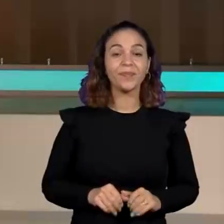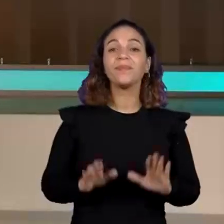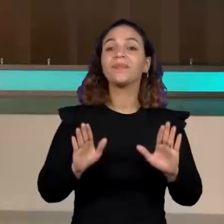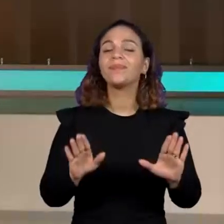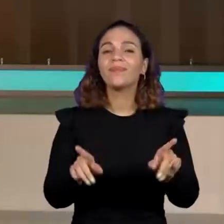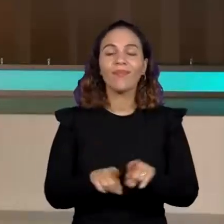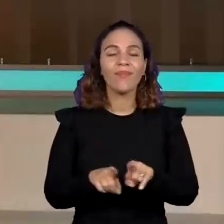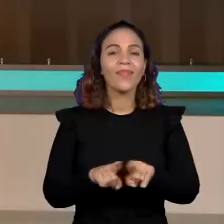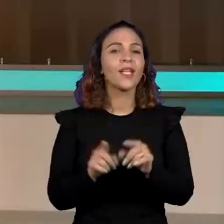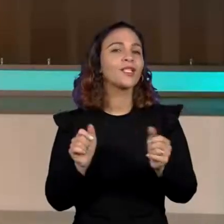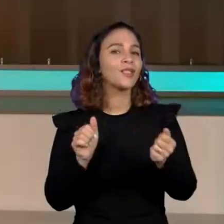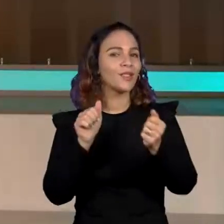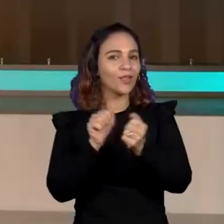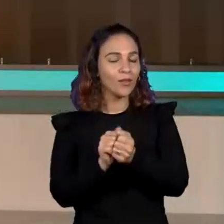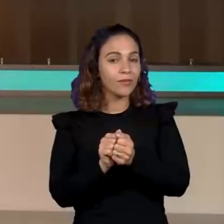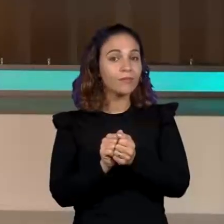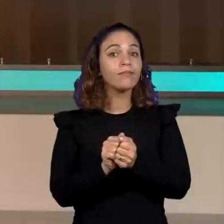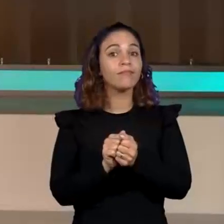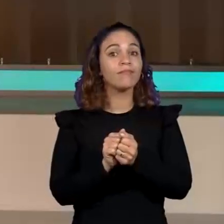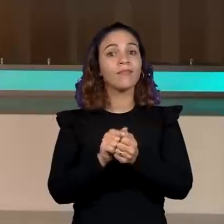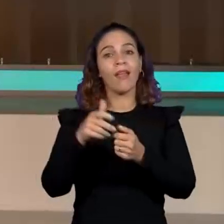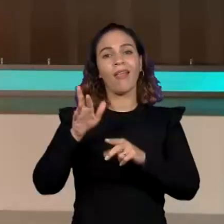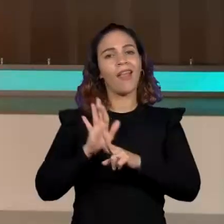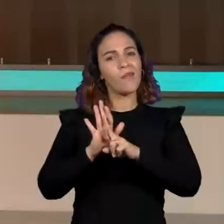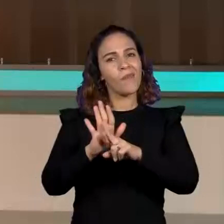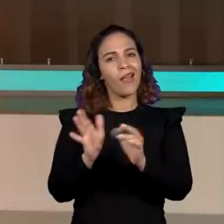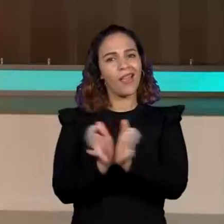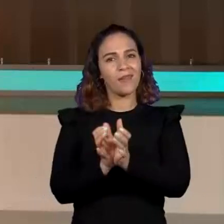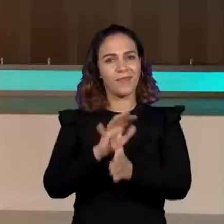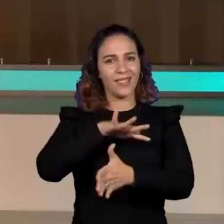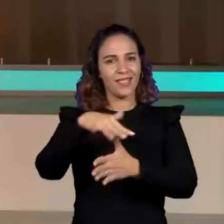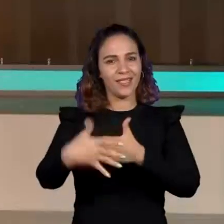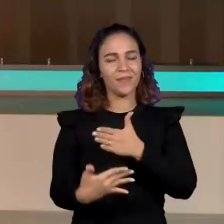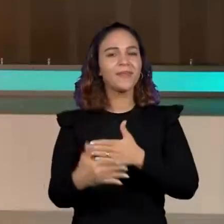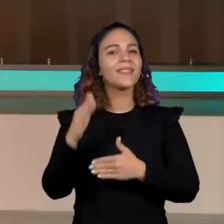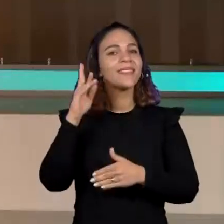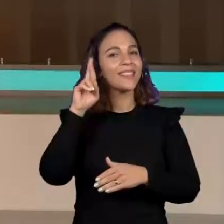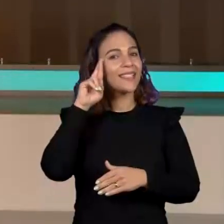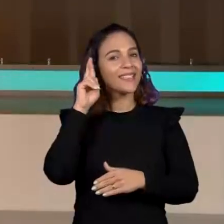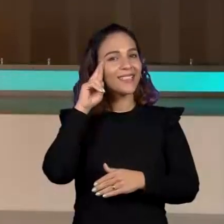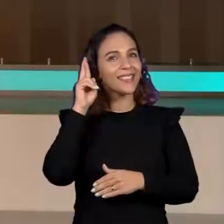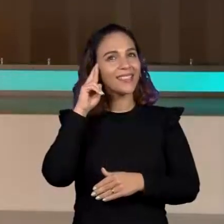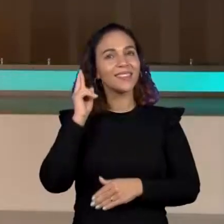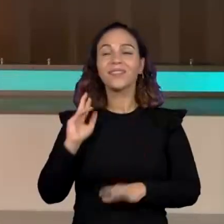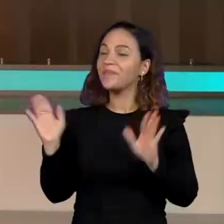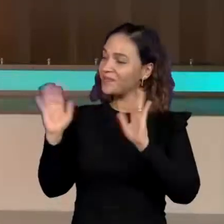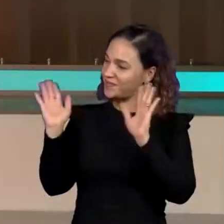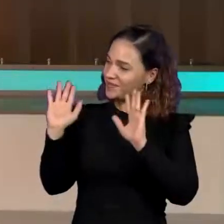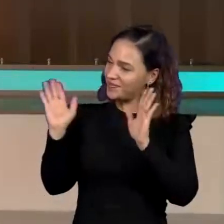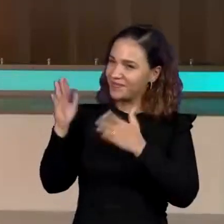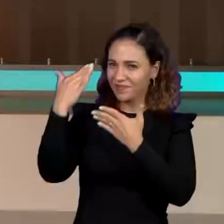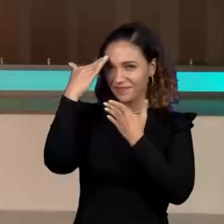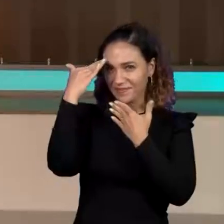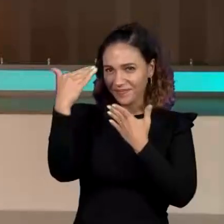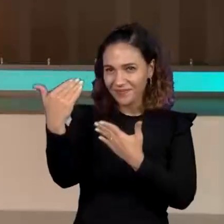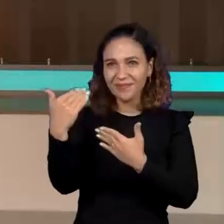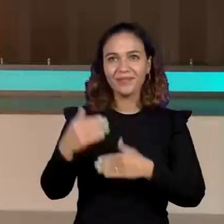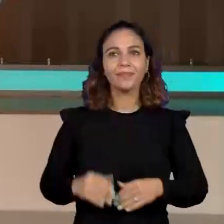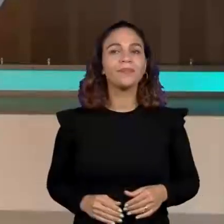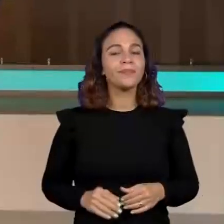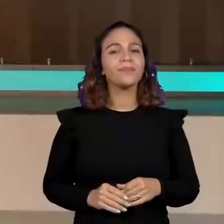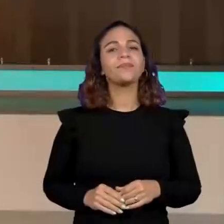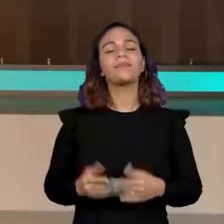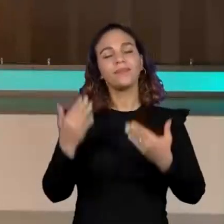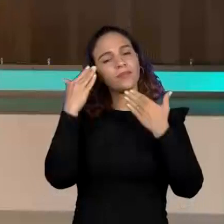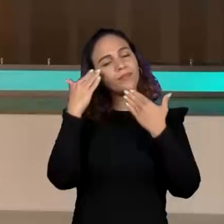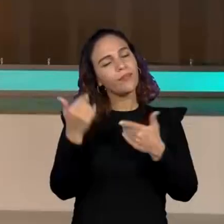também conosco, representando o time de Libras, está a Raíssa. Bem-vinda, Raíssa!